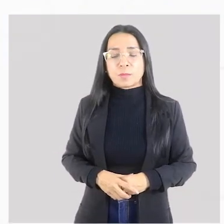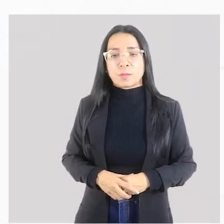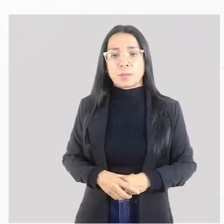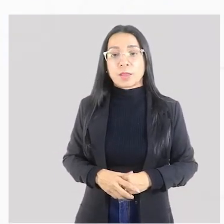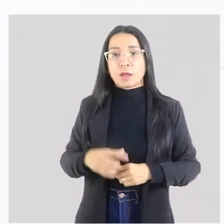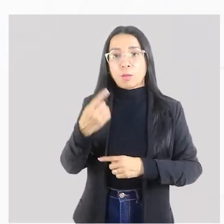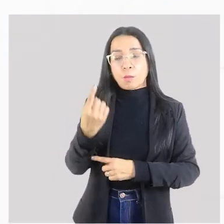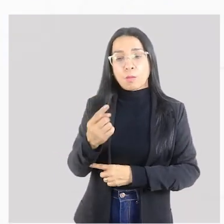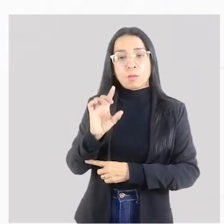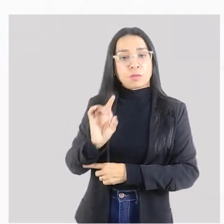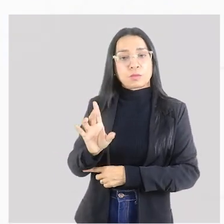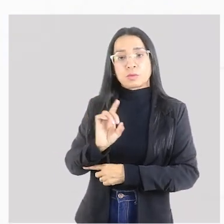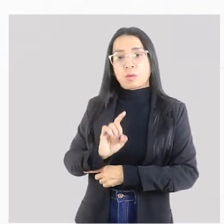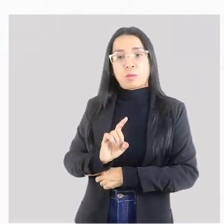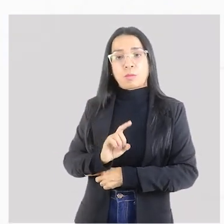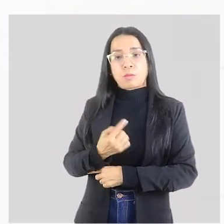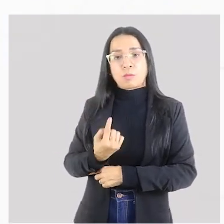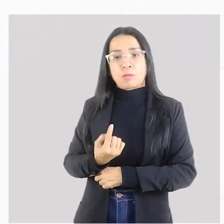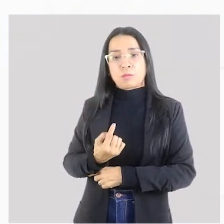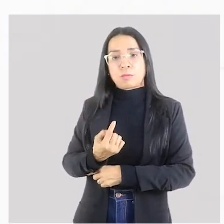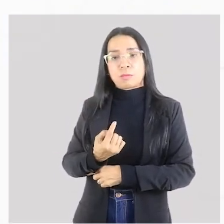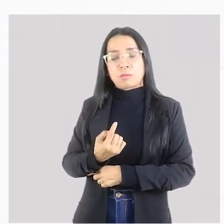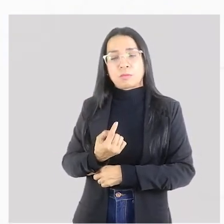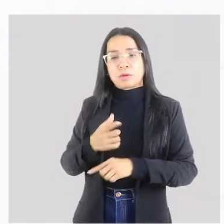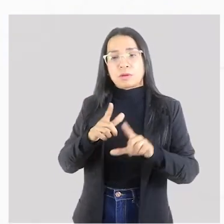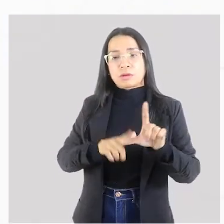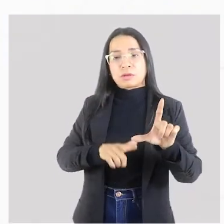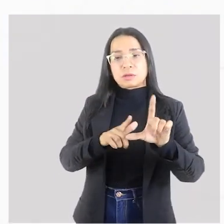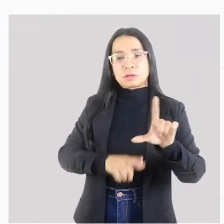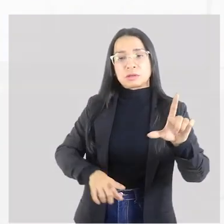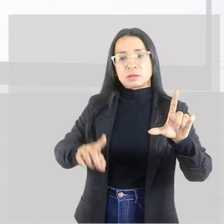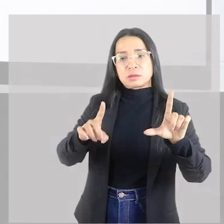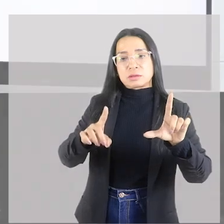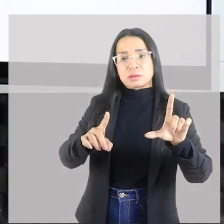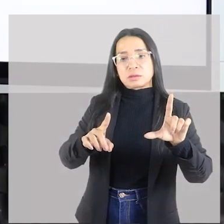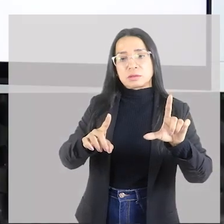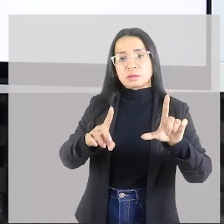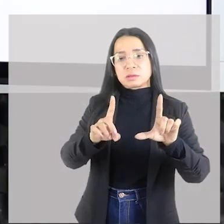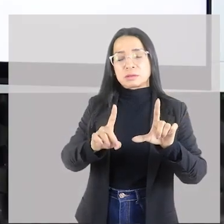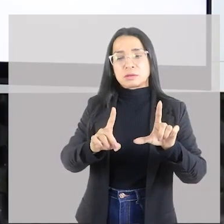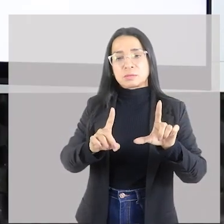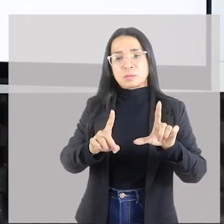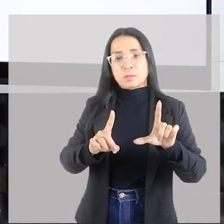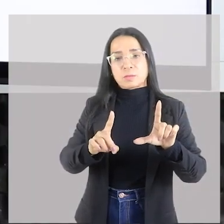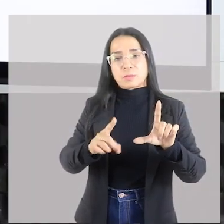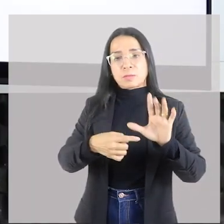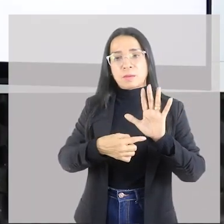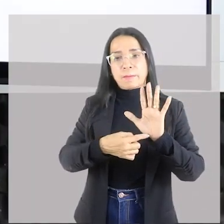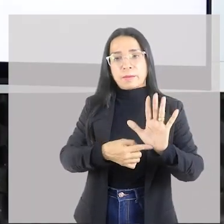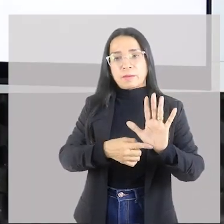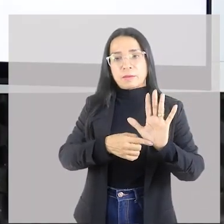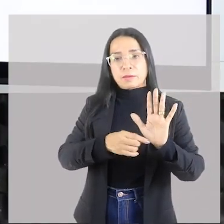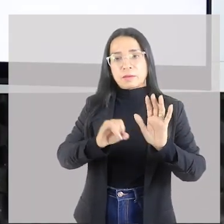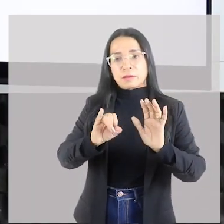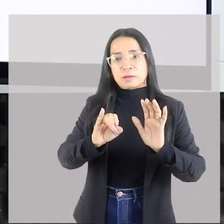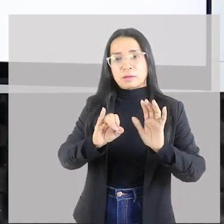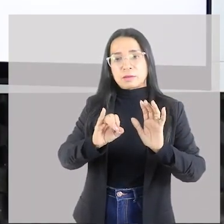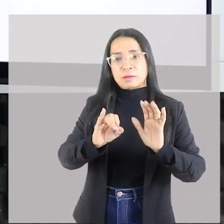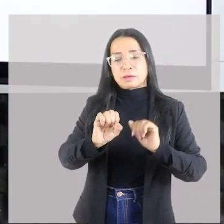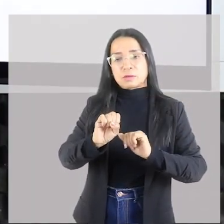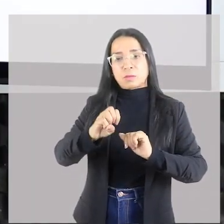apenas um, gente. Apenas a primeira estrutura apresenta isomeria geométrica. Só a primeira, tá?